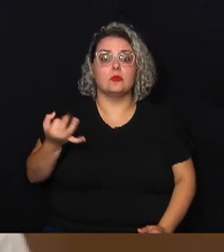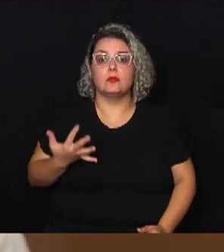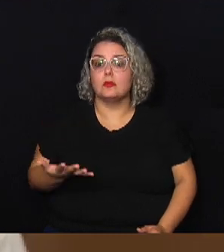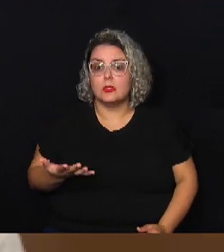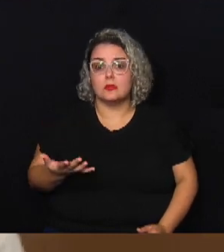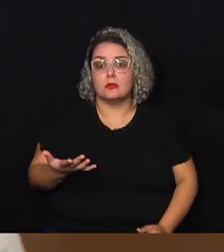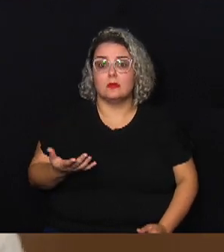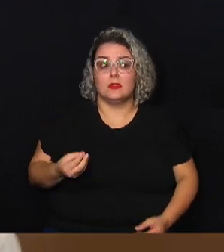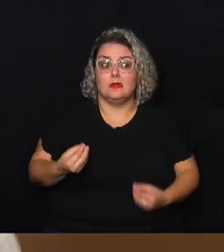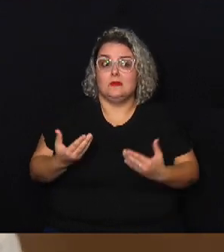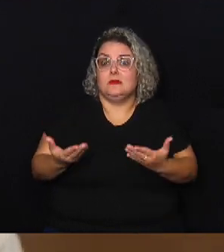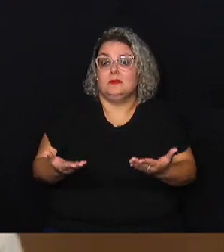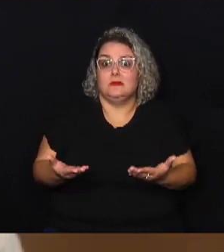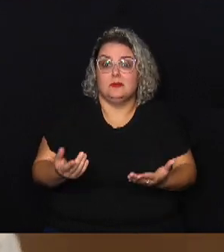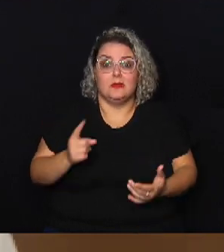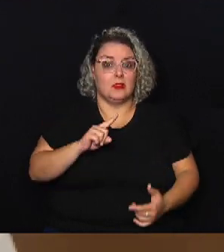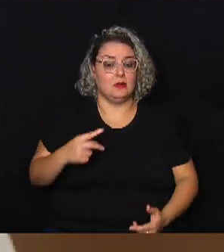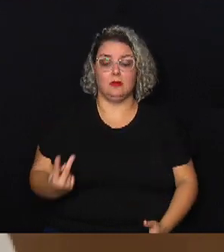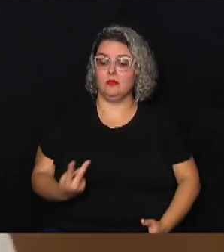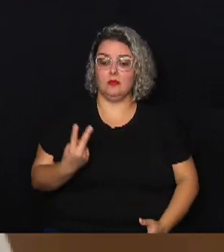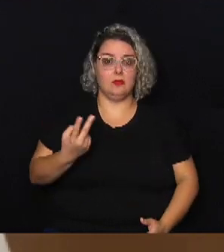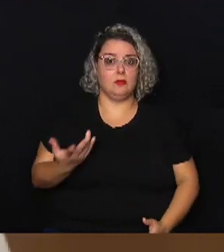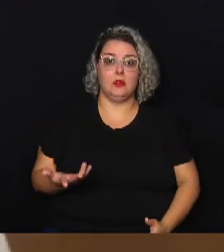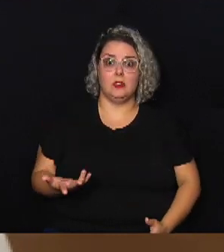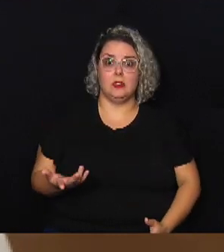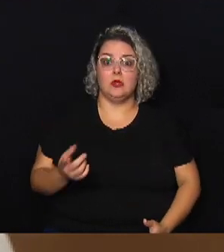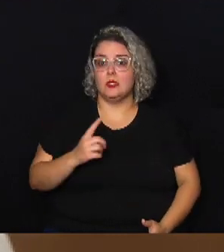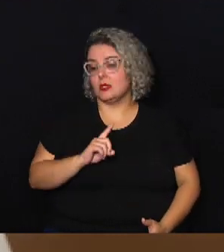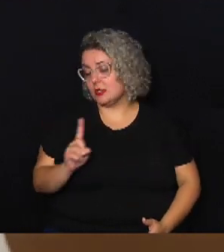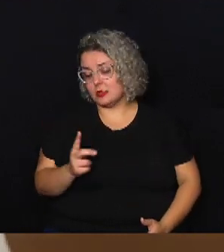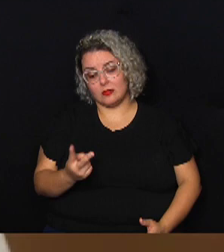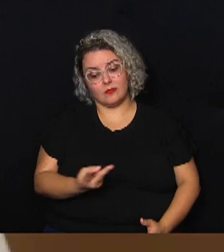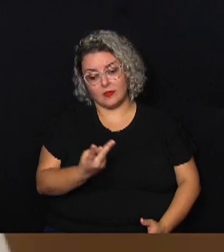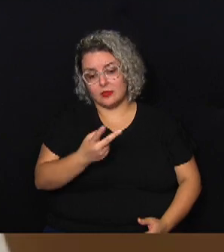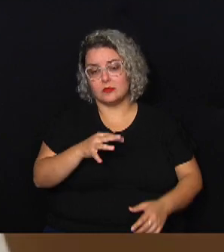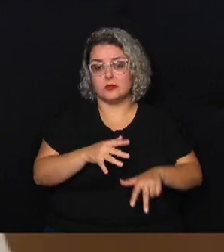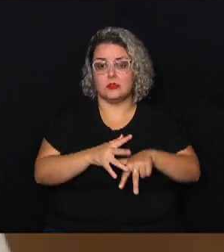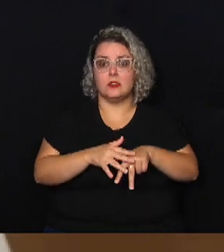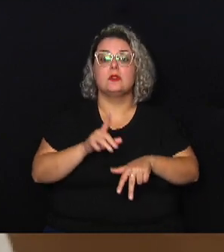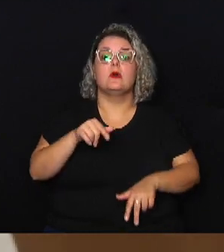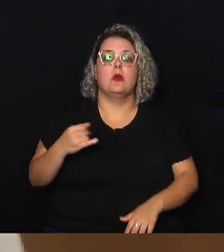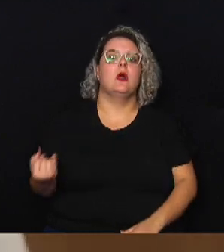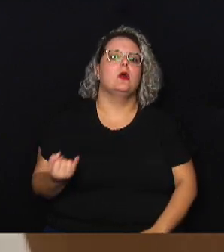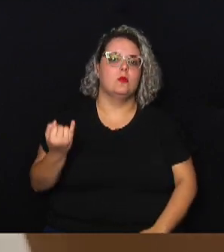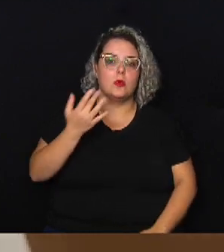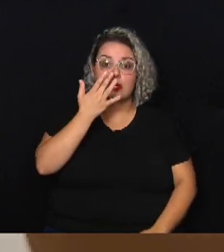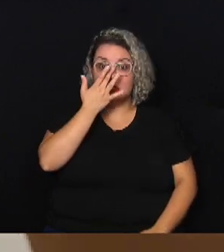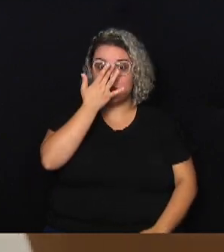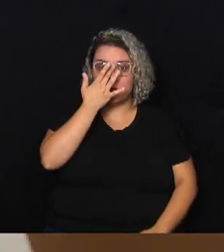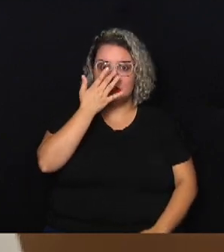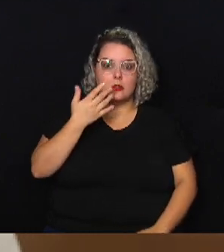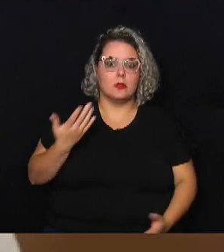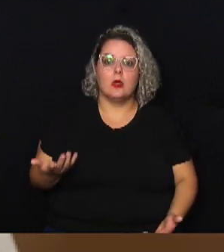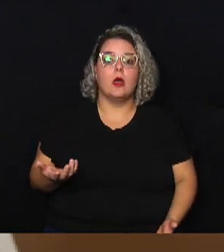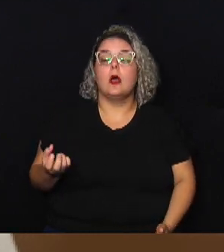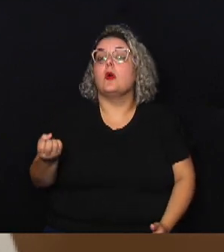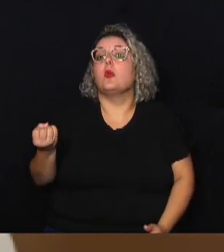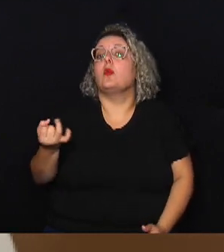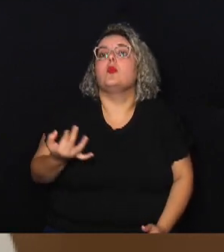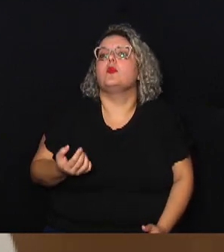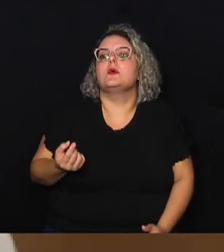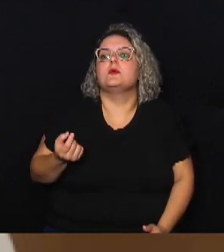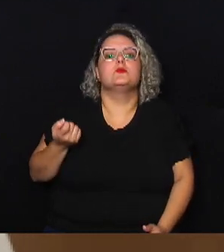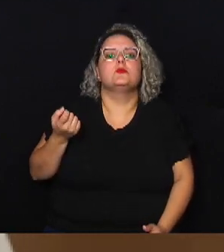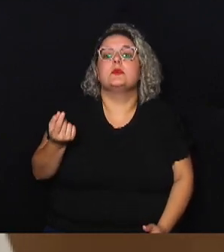dá isso, ele não se valoriza e ele não valoriza o paciente. Então, é importante saber, não adianta saber quanto que custa a cirurgia